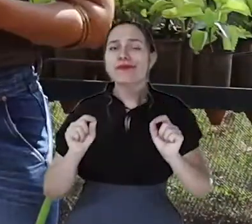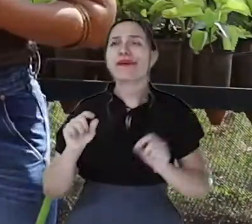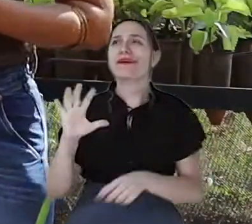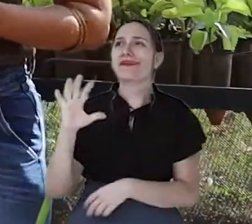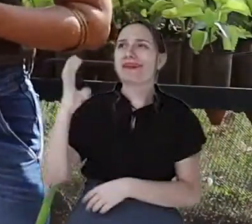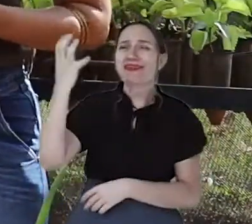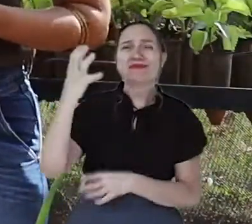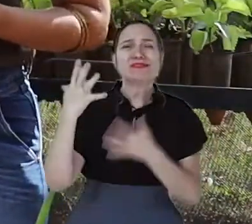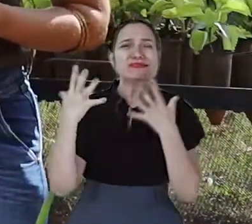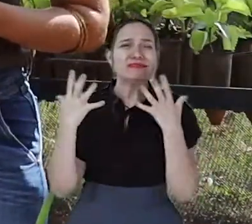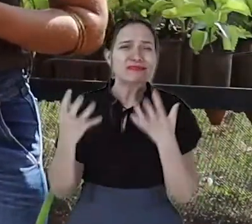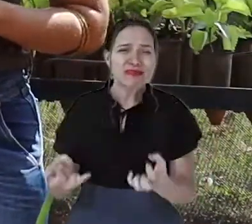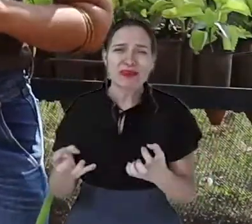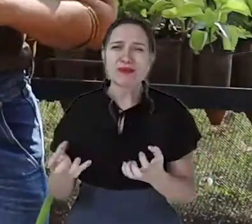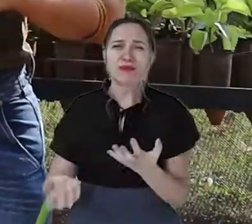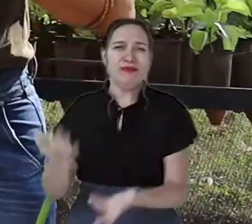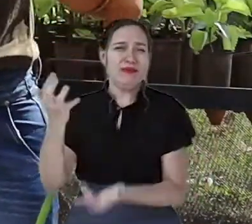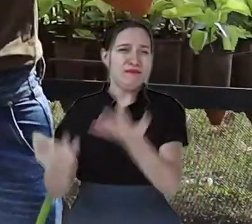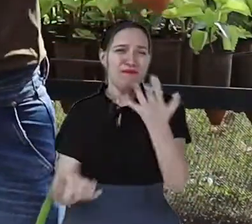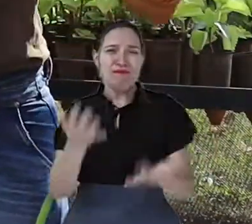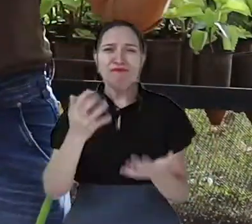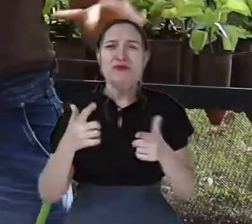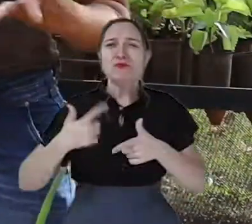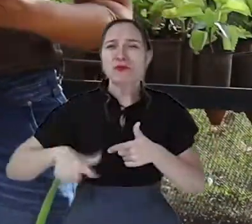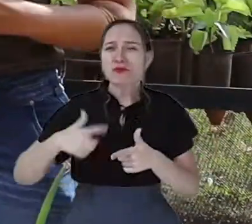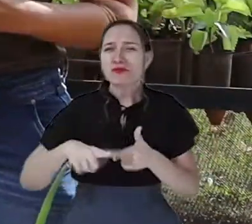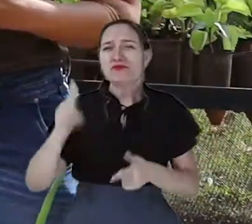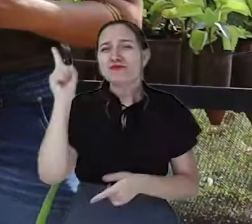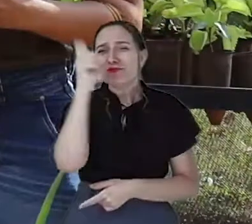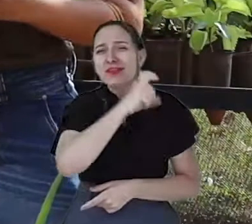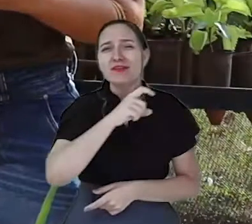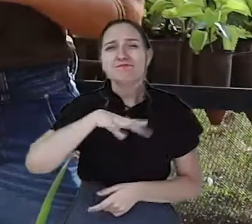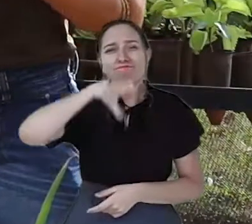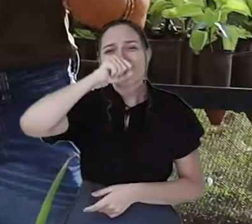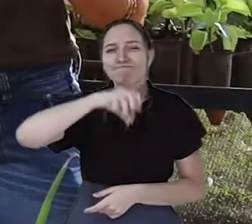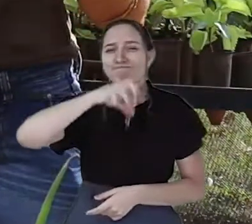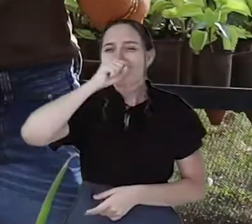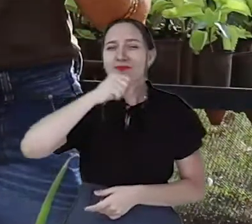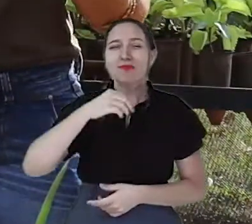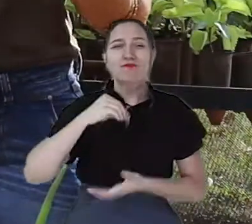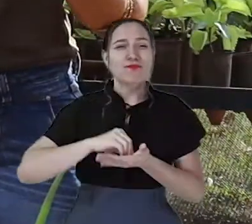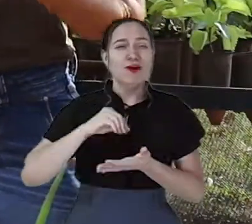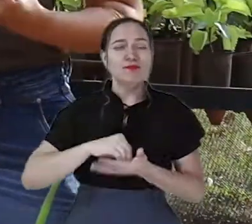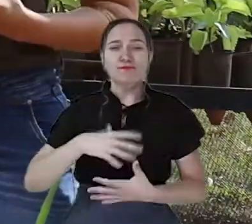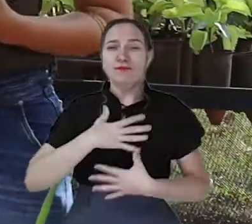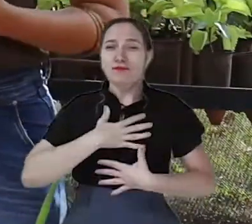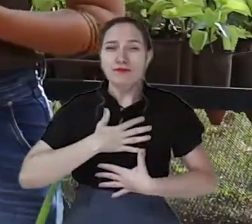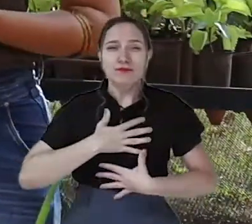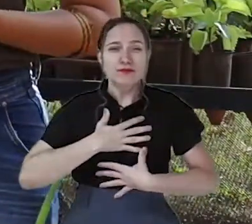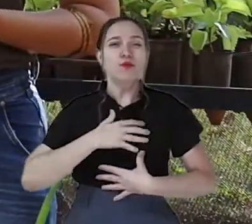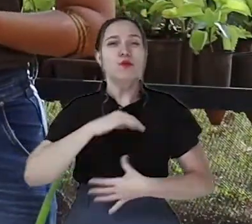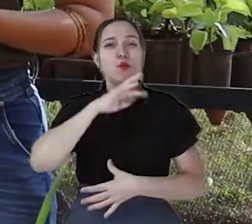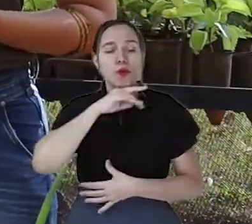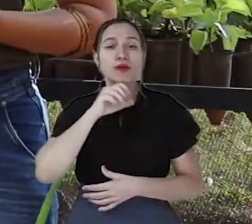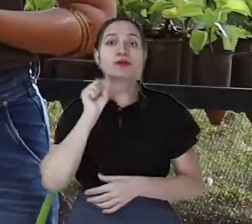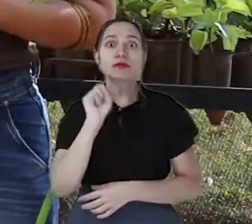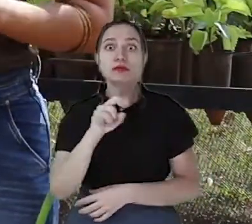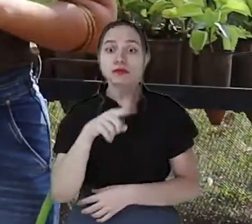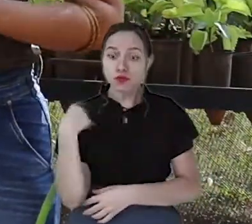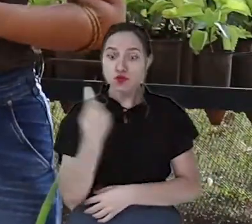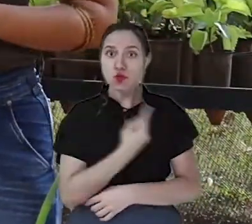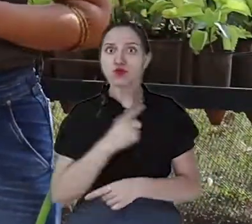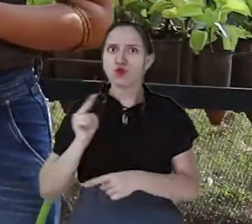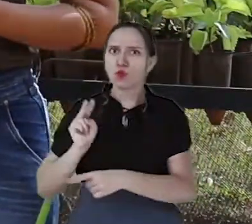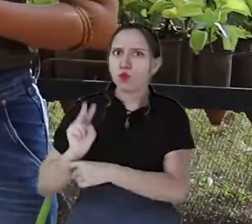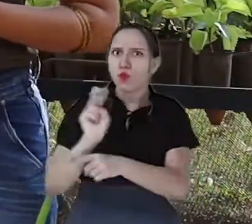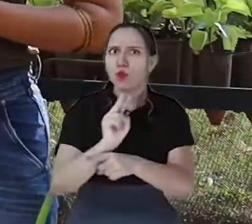problemas respiratórios, né? Tudo isso que a gente está vivendo hoje, se a gente tivesse um cuidado melhor com o meio ambiente, hein? Mas